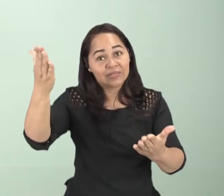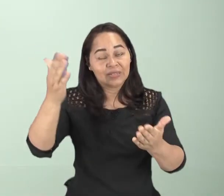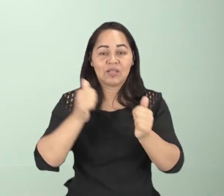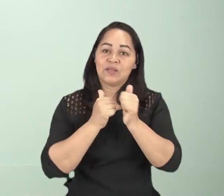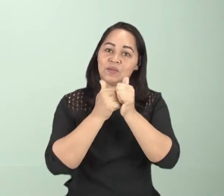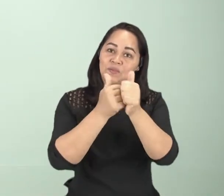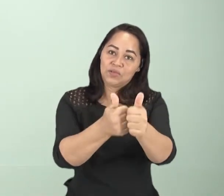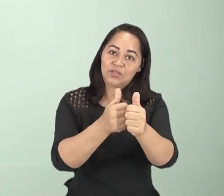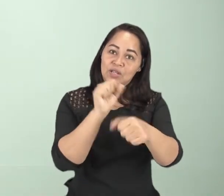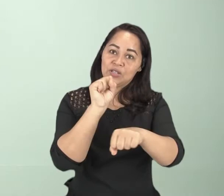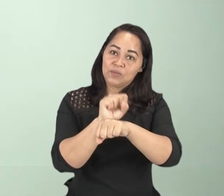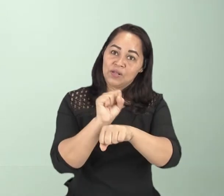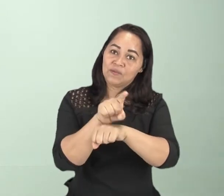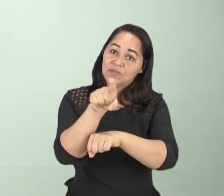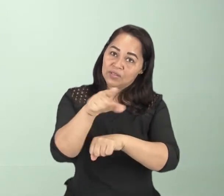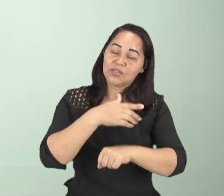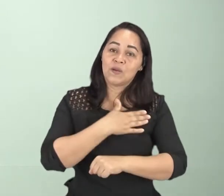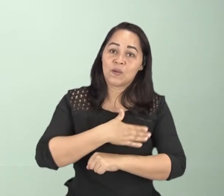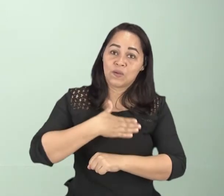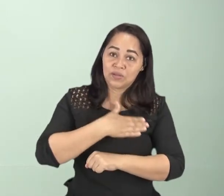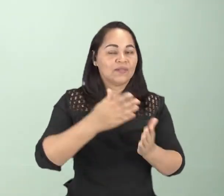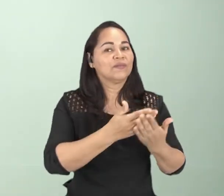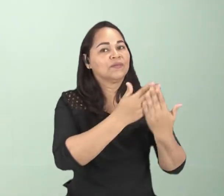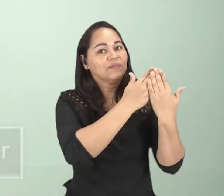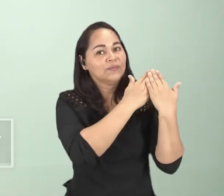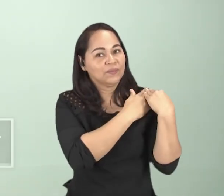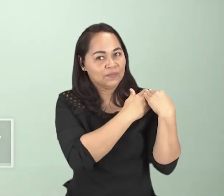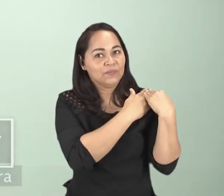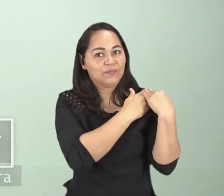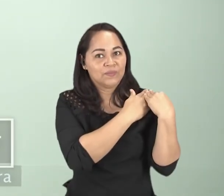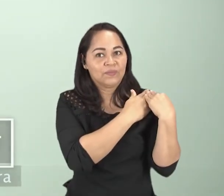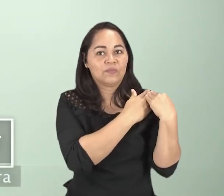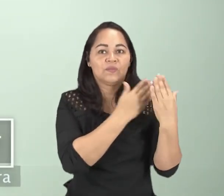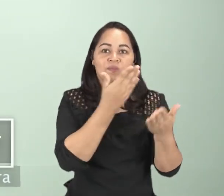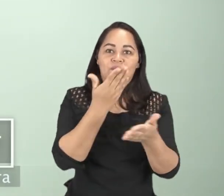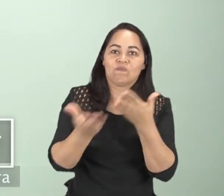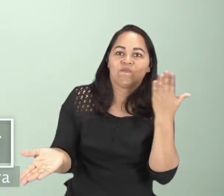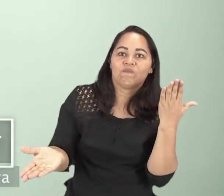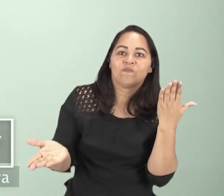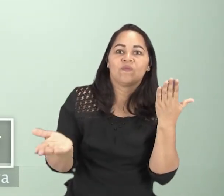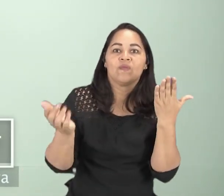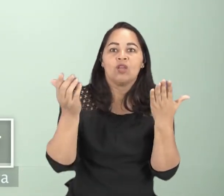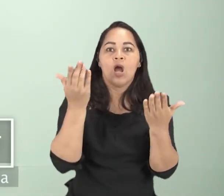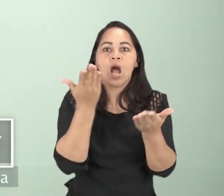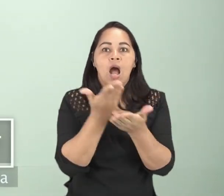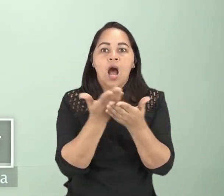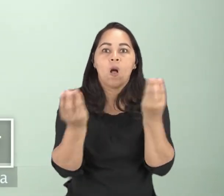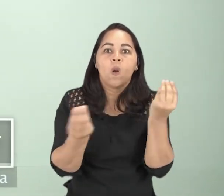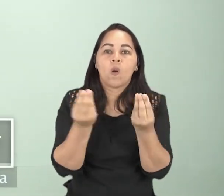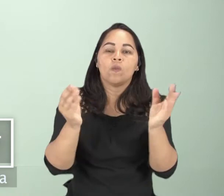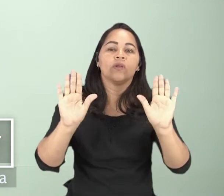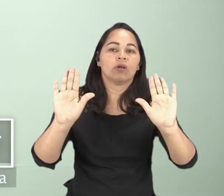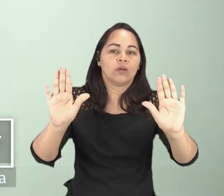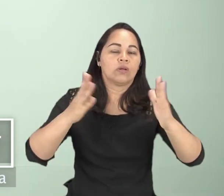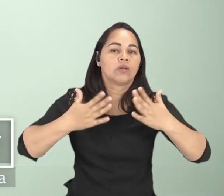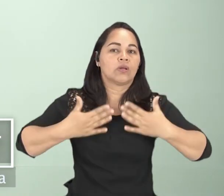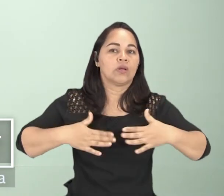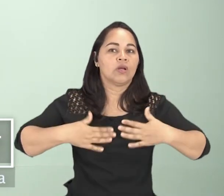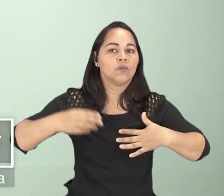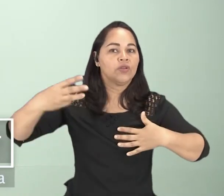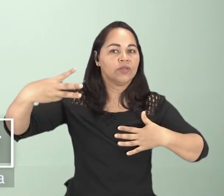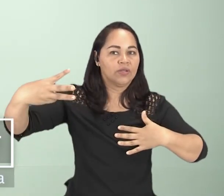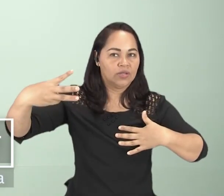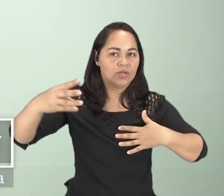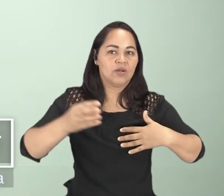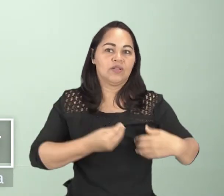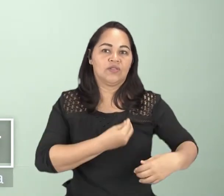pela companhia, espero que vocês tenham gostado. Se você perdeu essa aula, outras aulas, nós temos já 3 aulas com